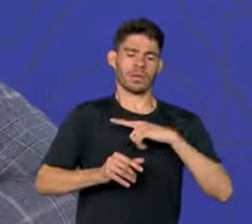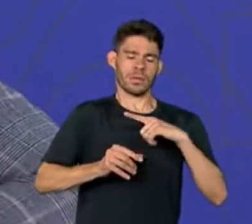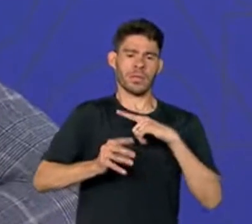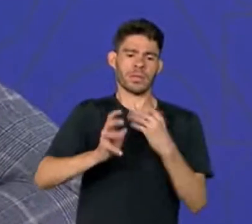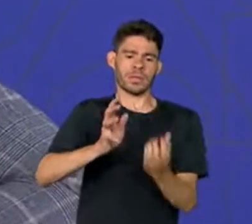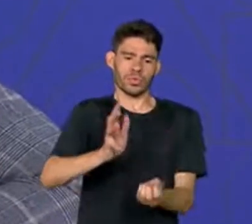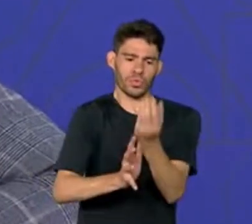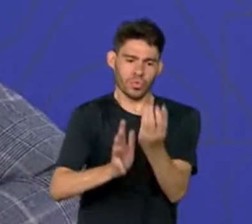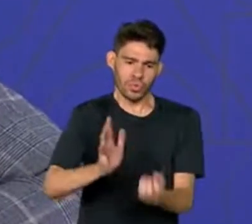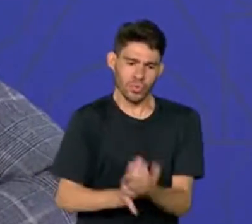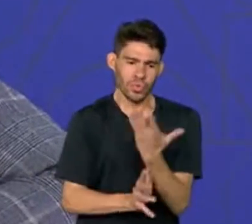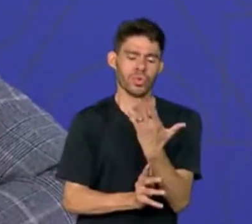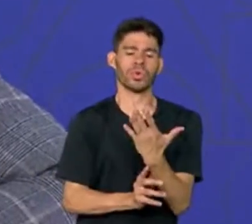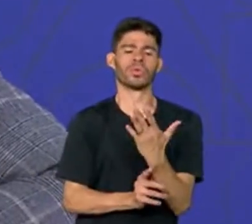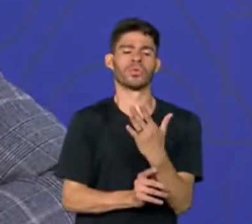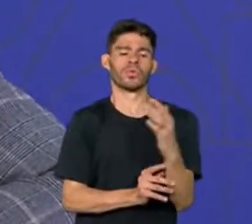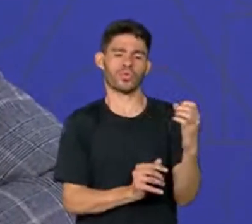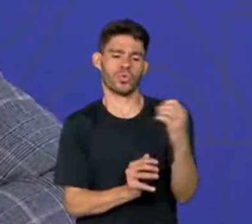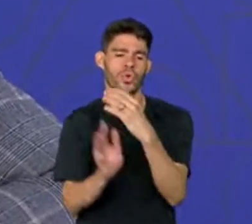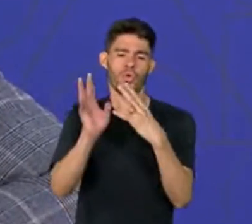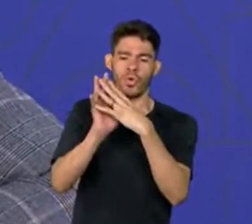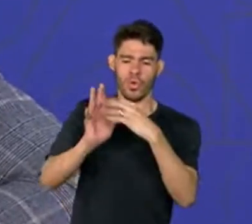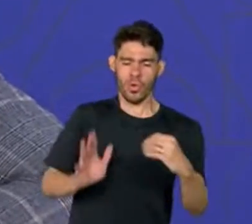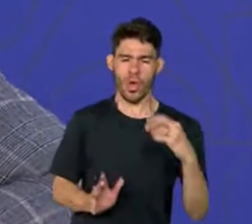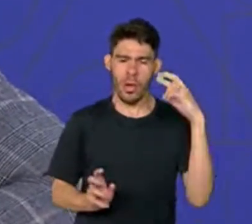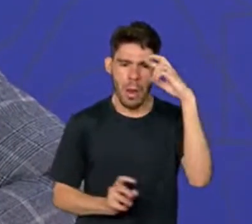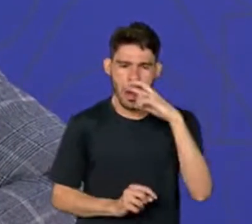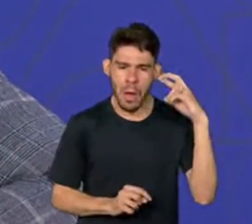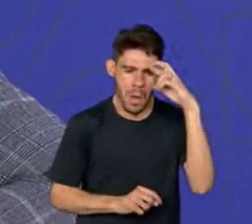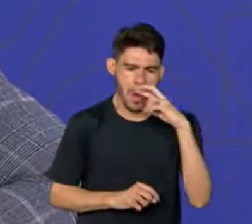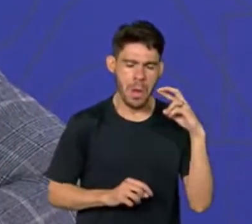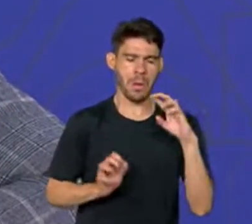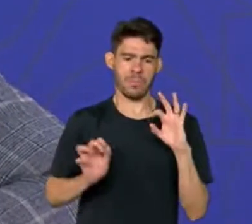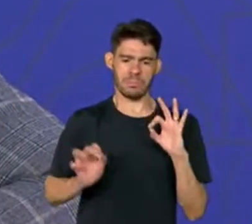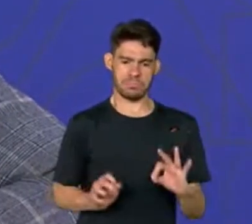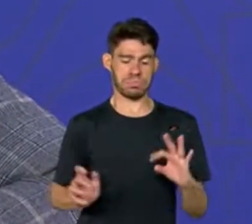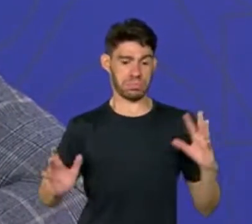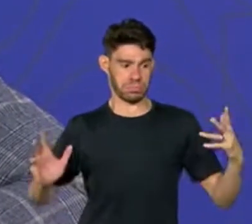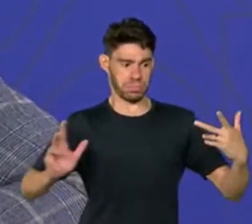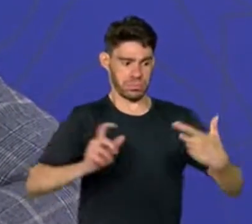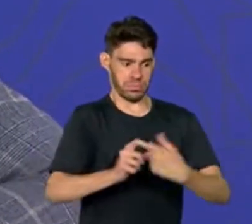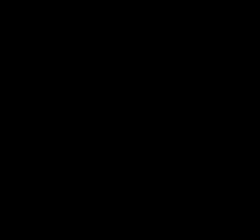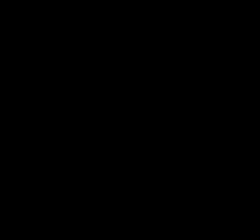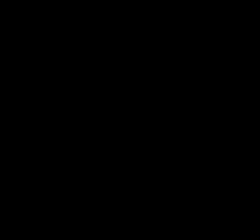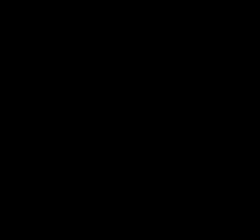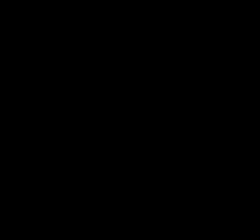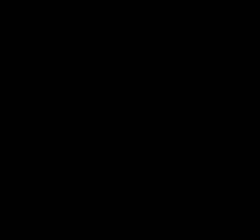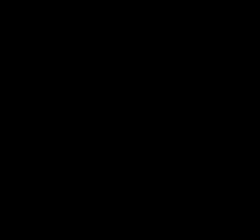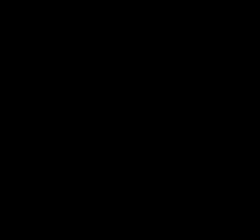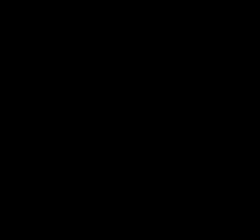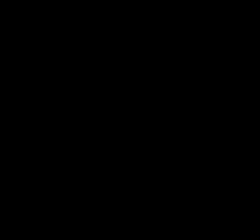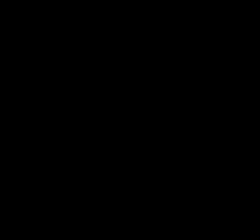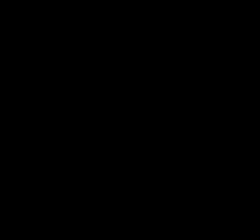surja um novo modelo de fiscalização, um modelo de fiscalização mais eficiente, mais adequado.